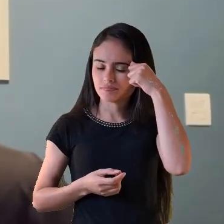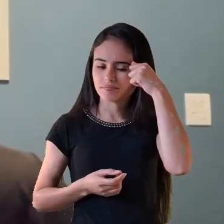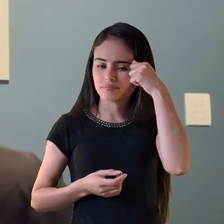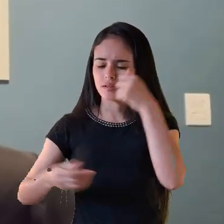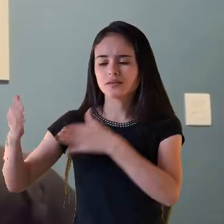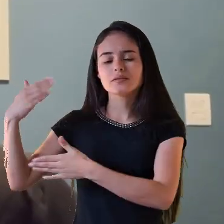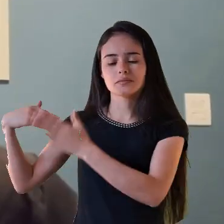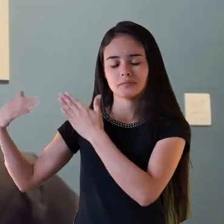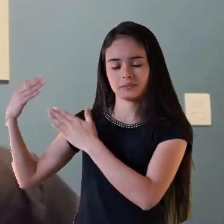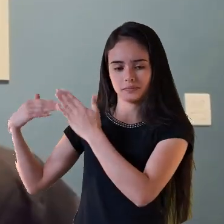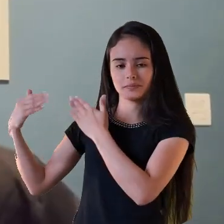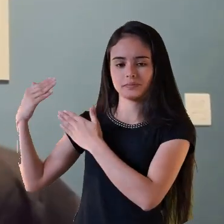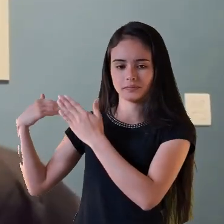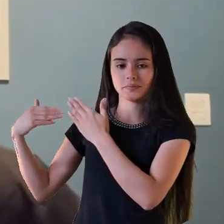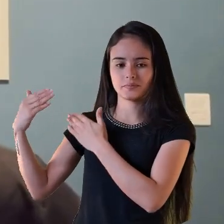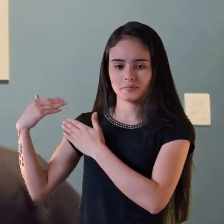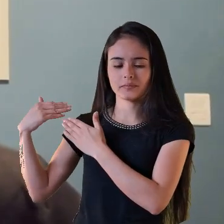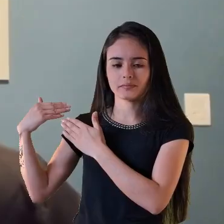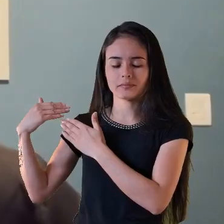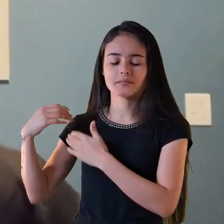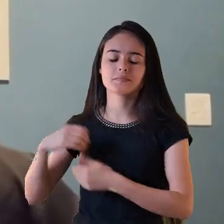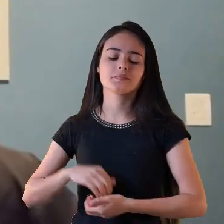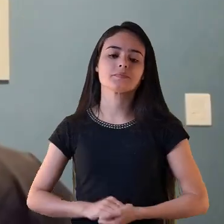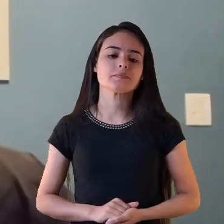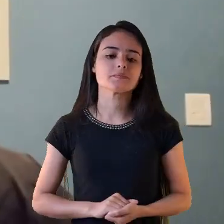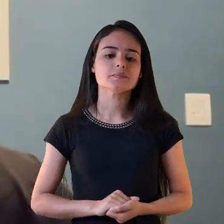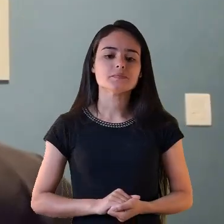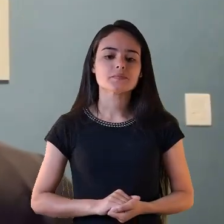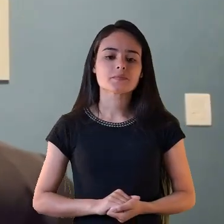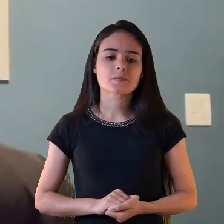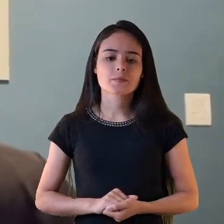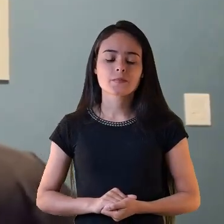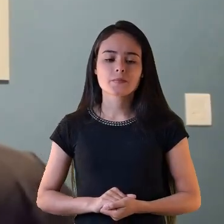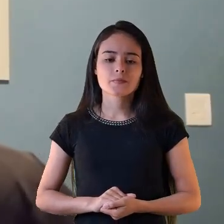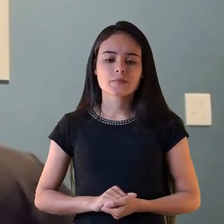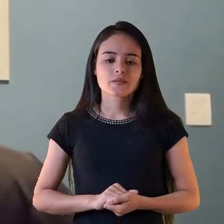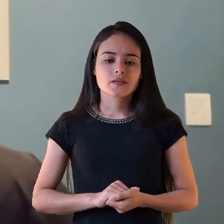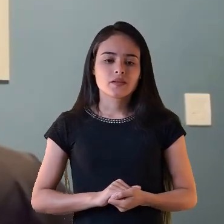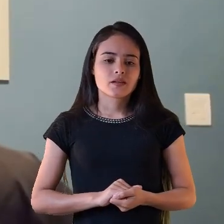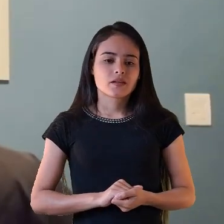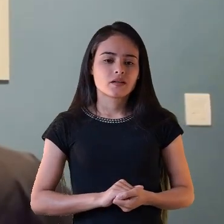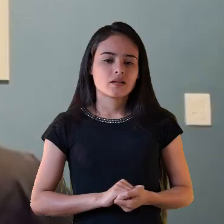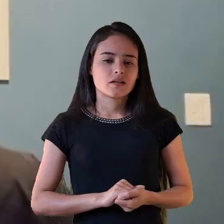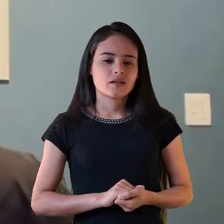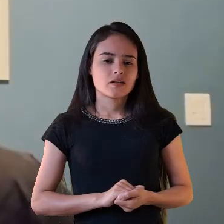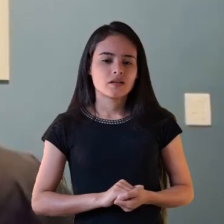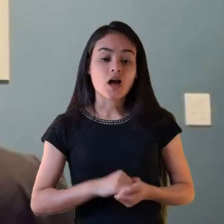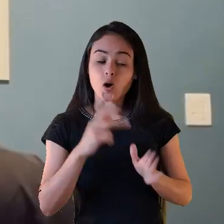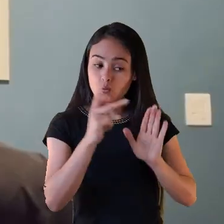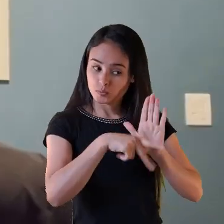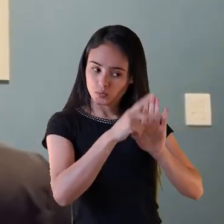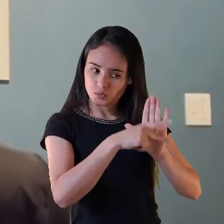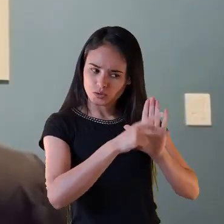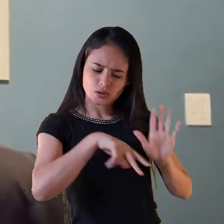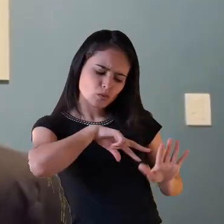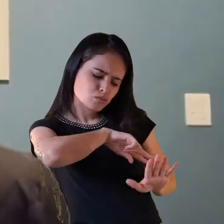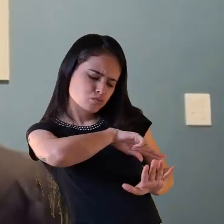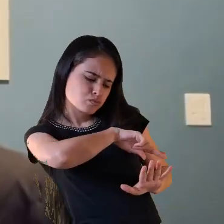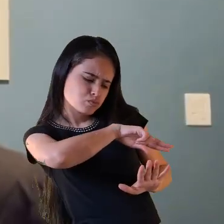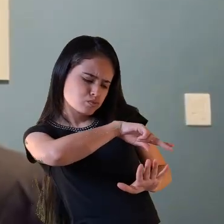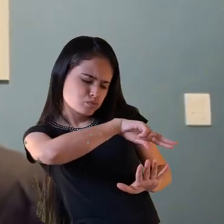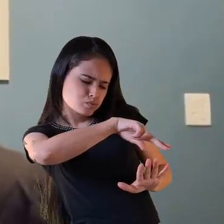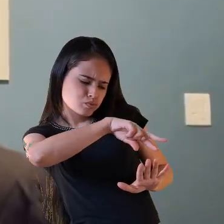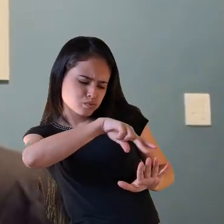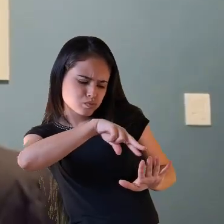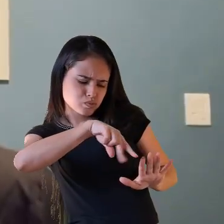Projeto Quirino, desde o início, e foram, como eu disse, muitas pessoas que trabalharam, né? Eu faço sempre questão